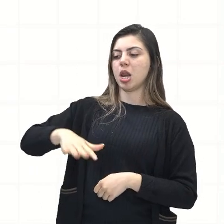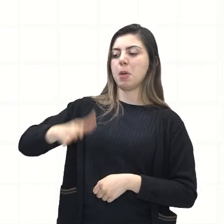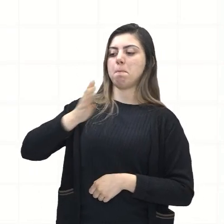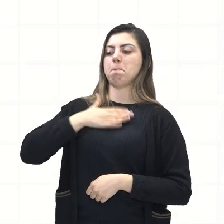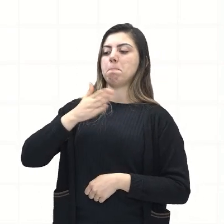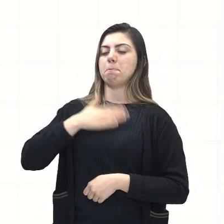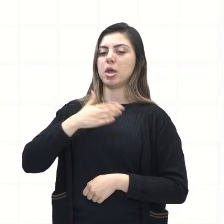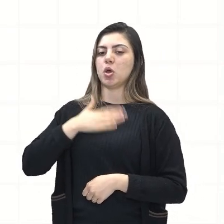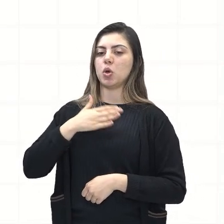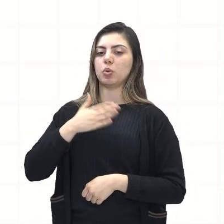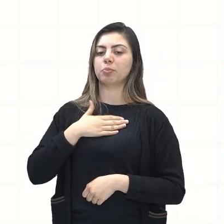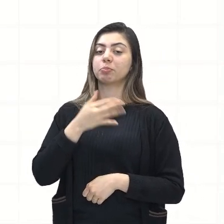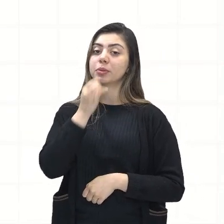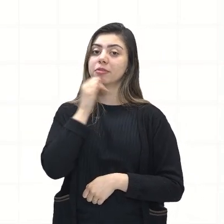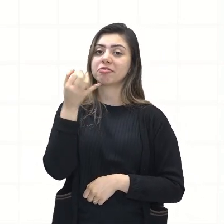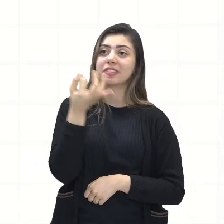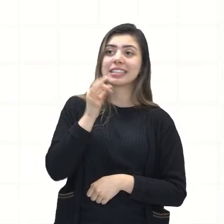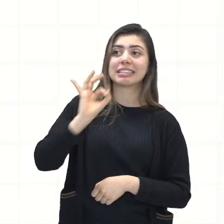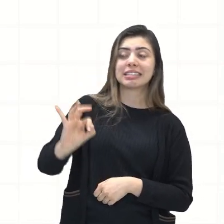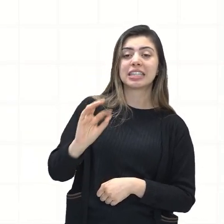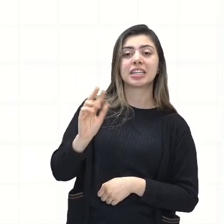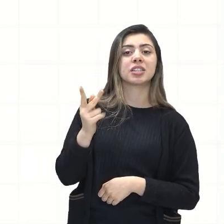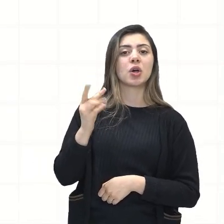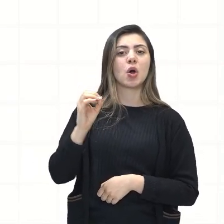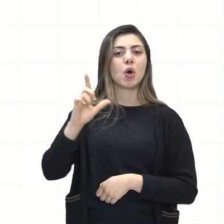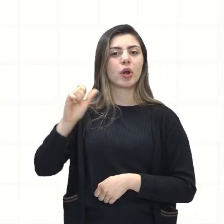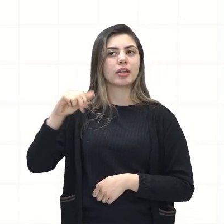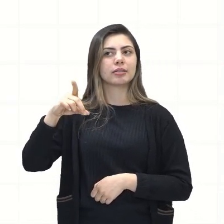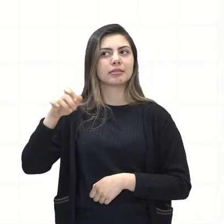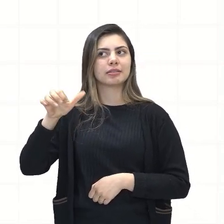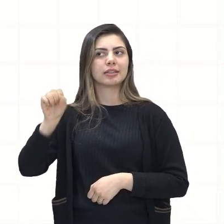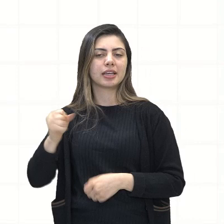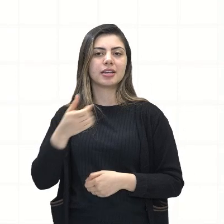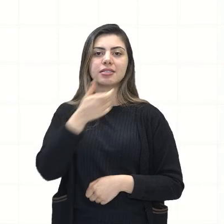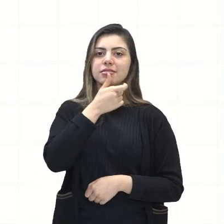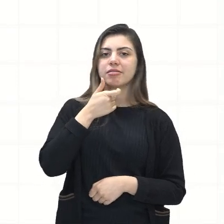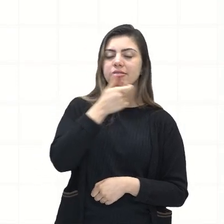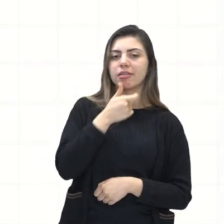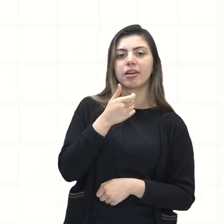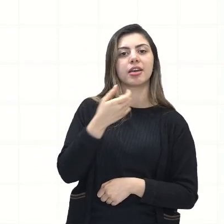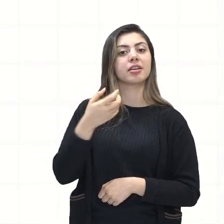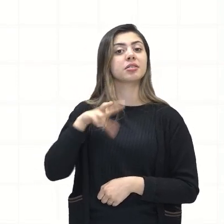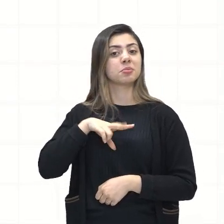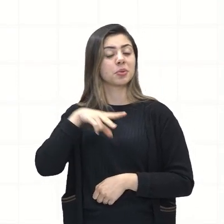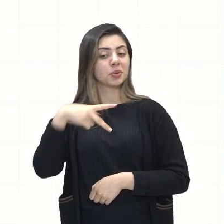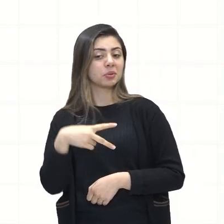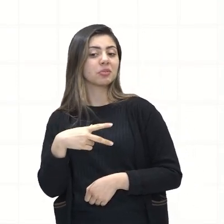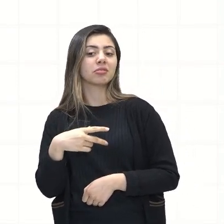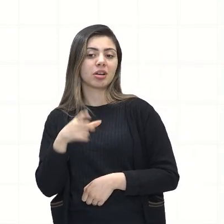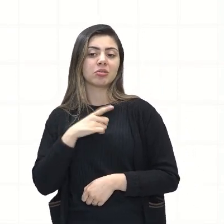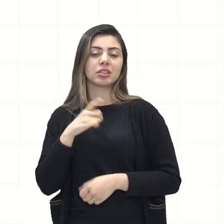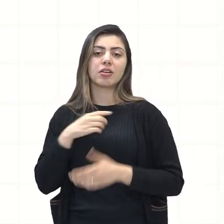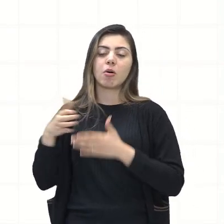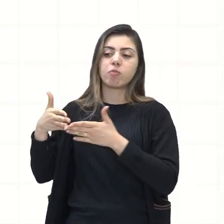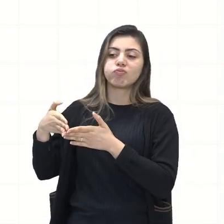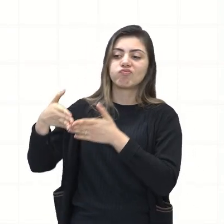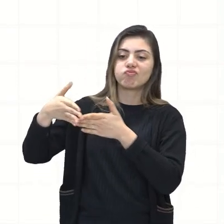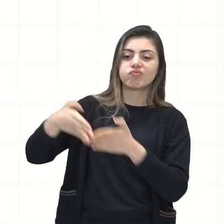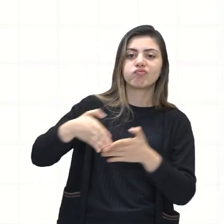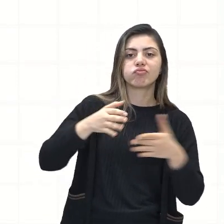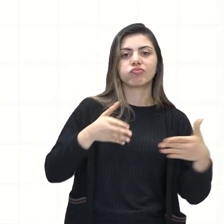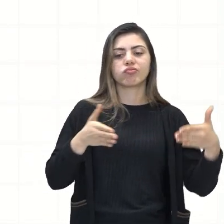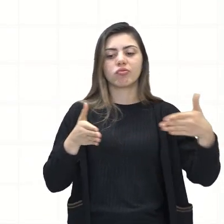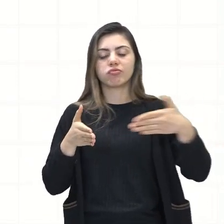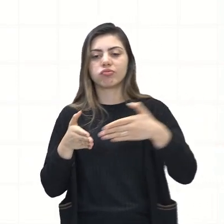é meu. Franceses, holandeses, ingleses, os portugueses também foram chegando com os navios aqui